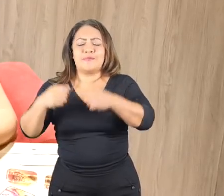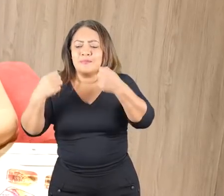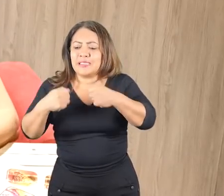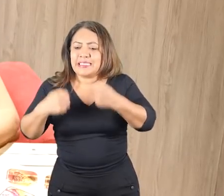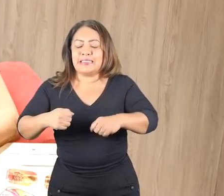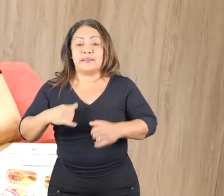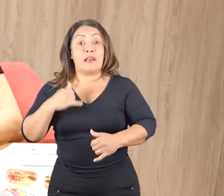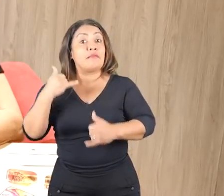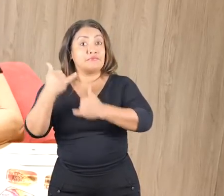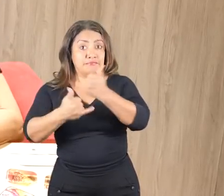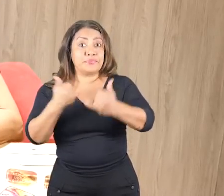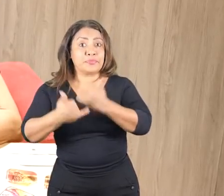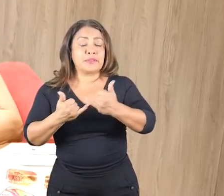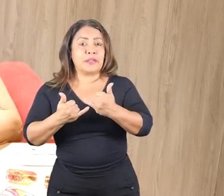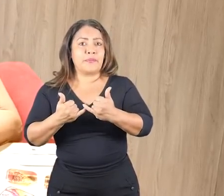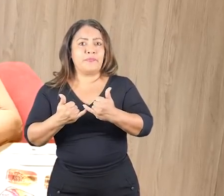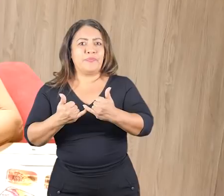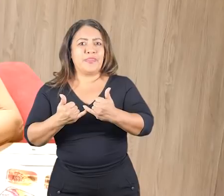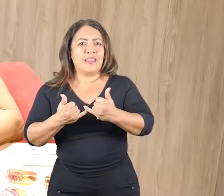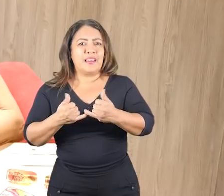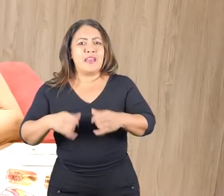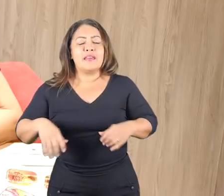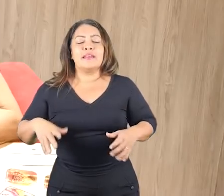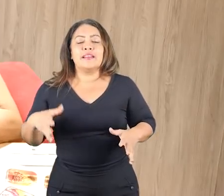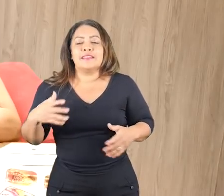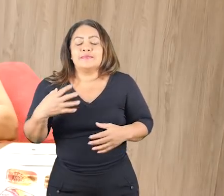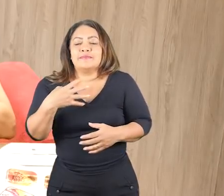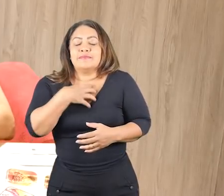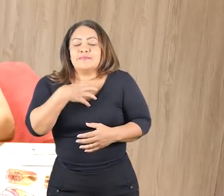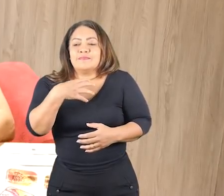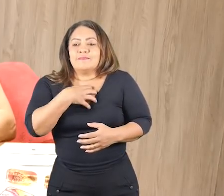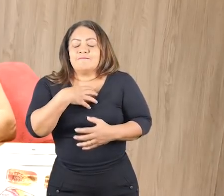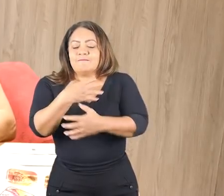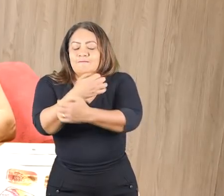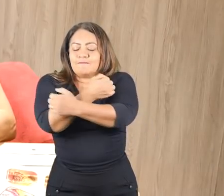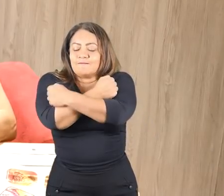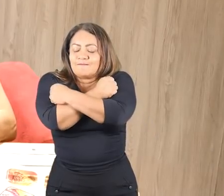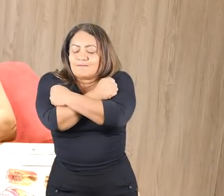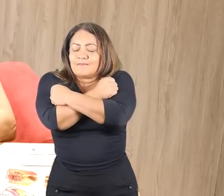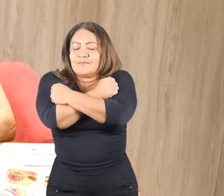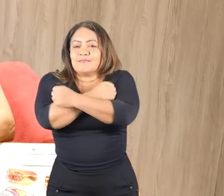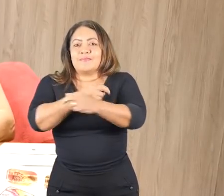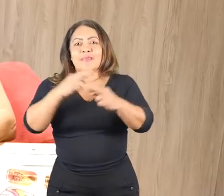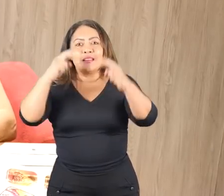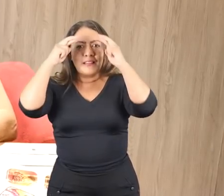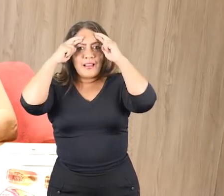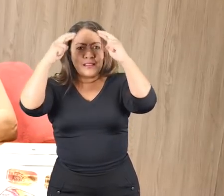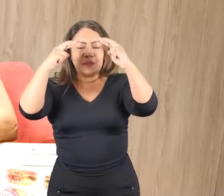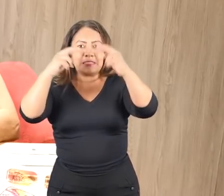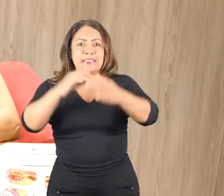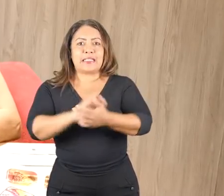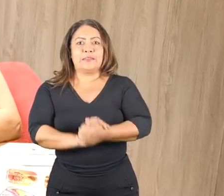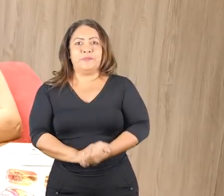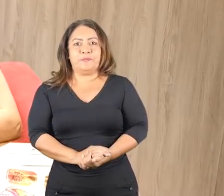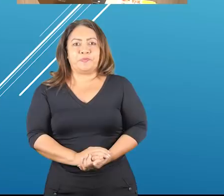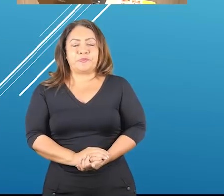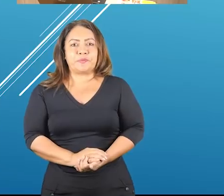de brincadeiras, de questões que elas possam sentir-se acolhidas,